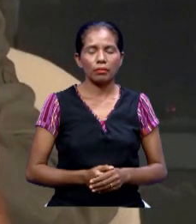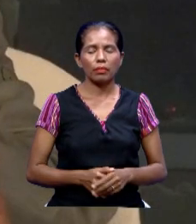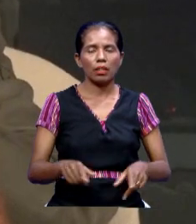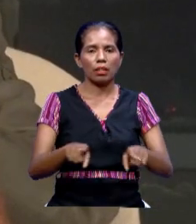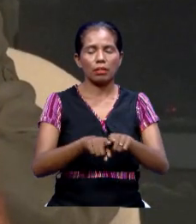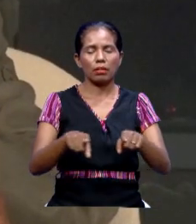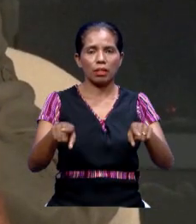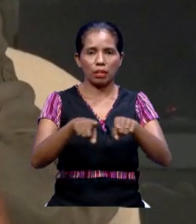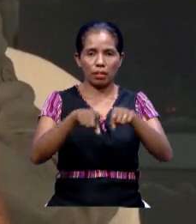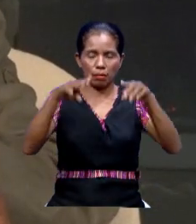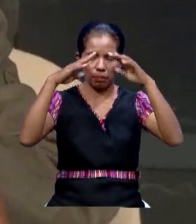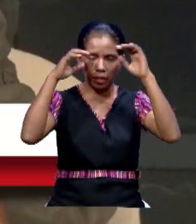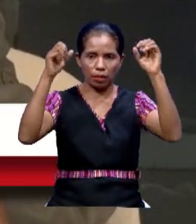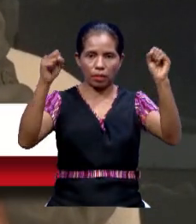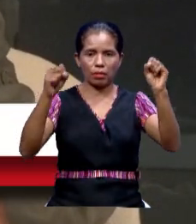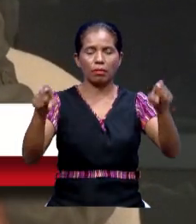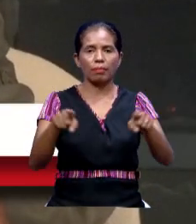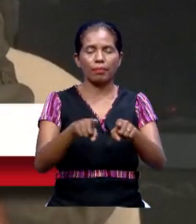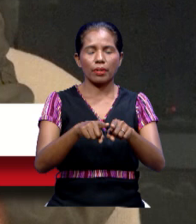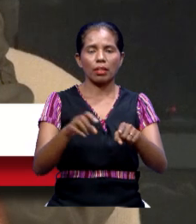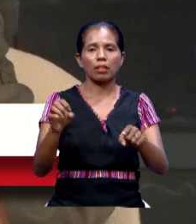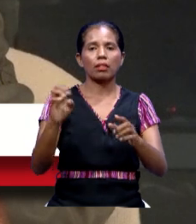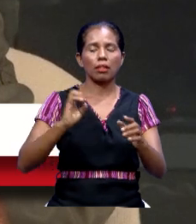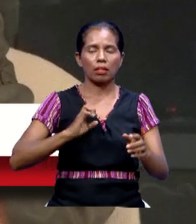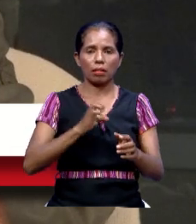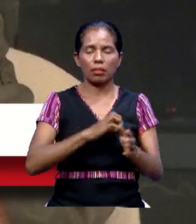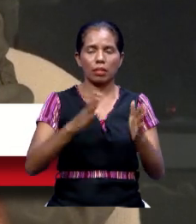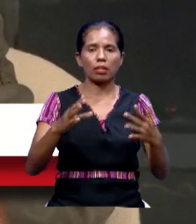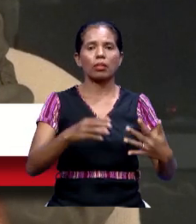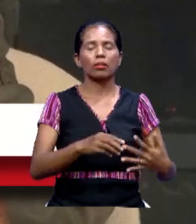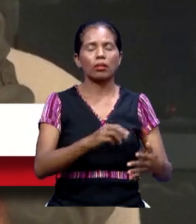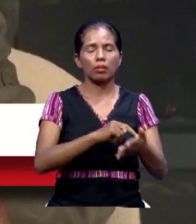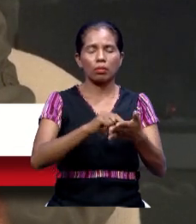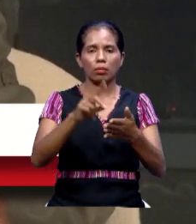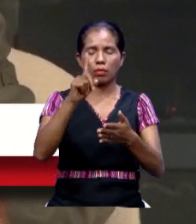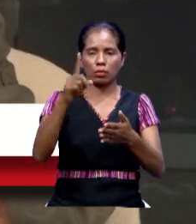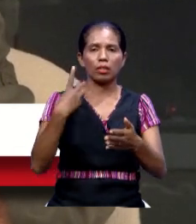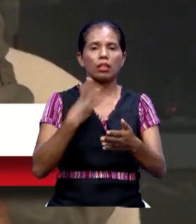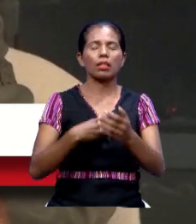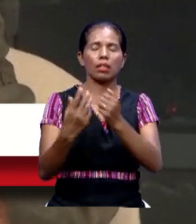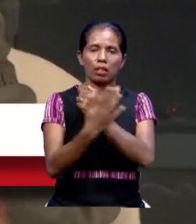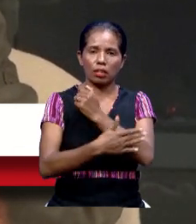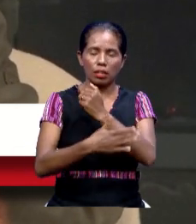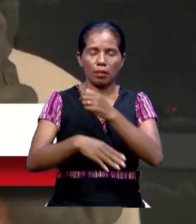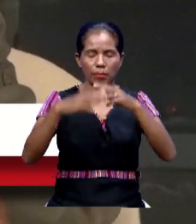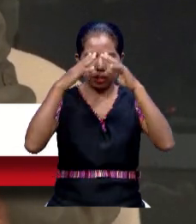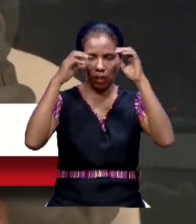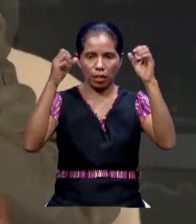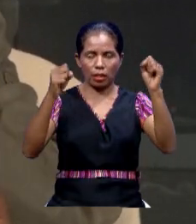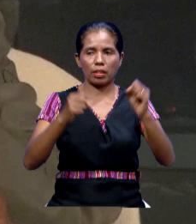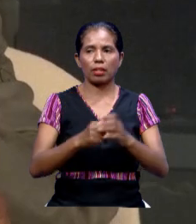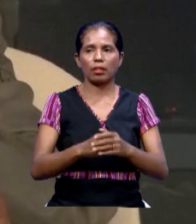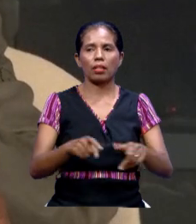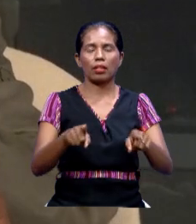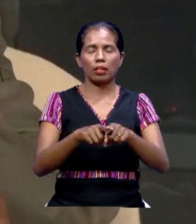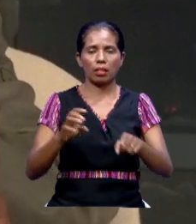nudar nessa embaixador número um, Itania Rai, né, mas papel presidente, nem presidente e